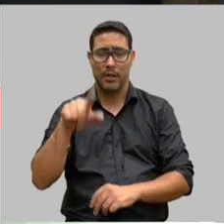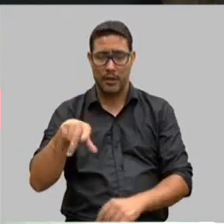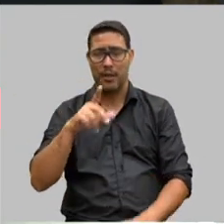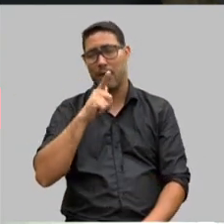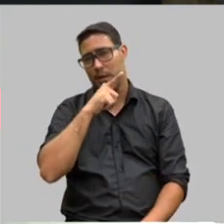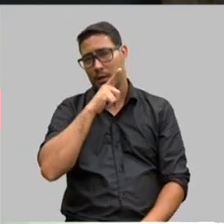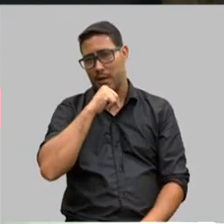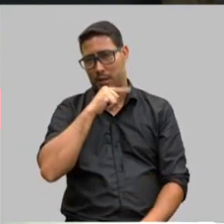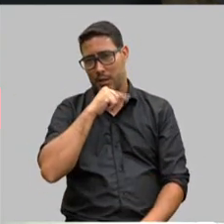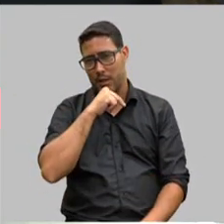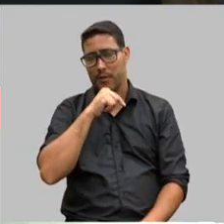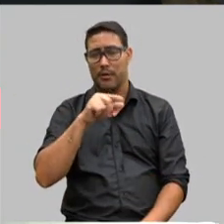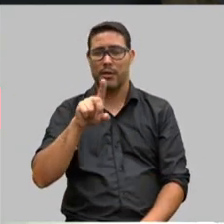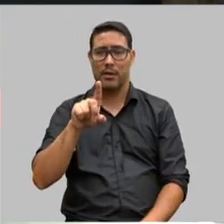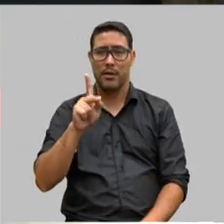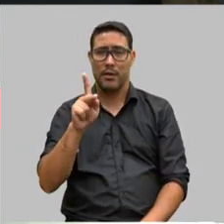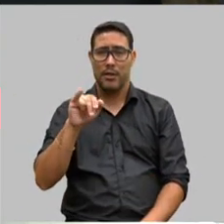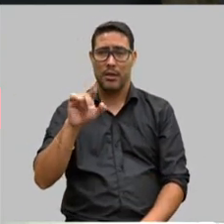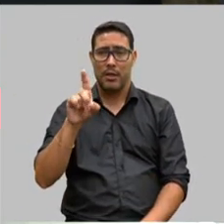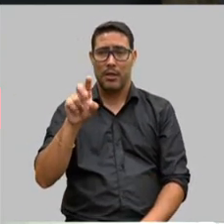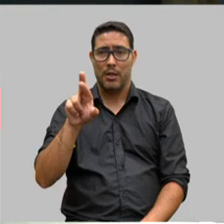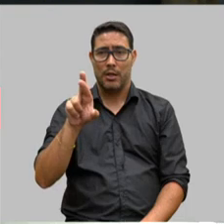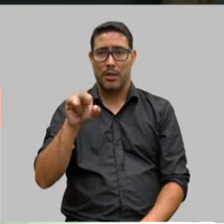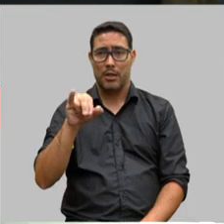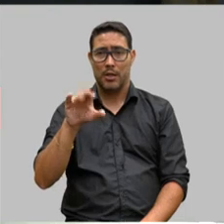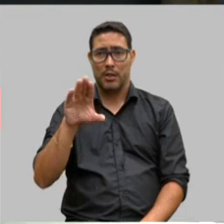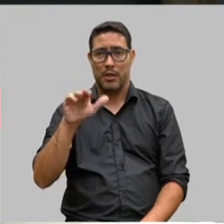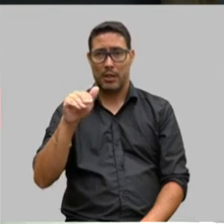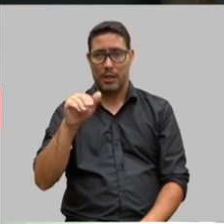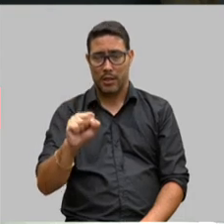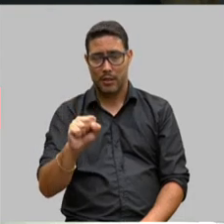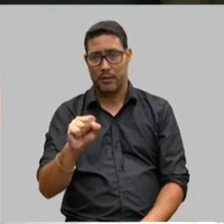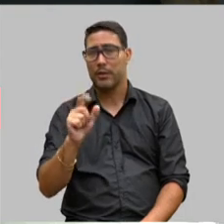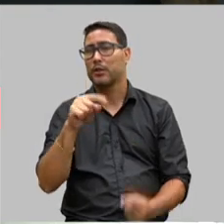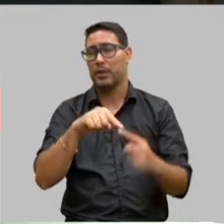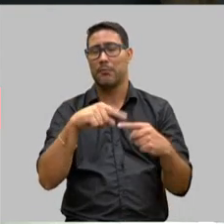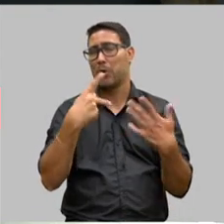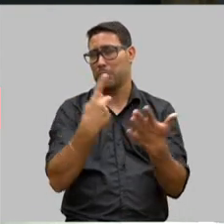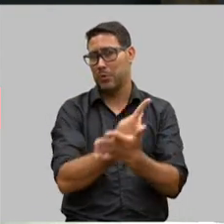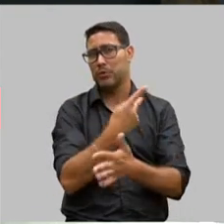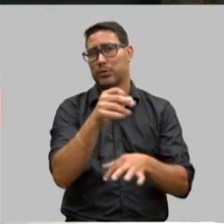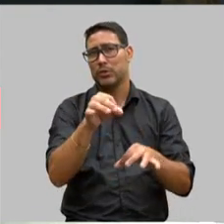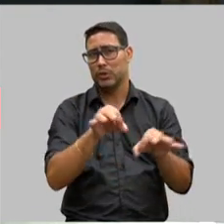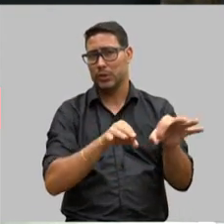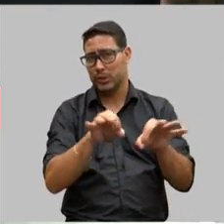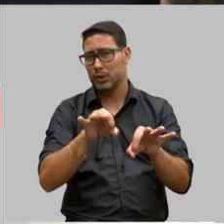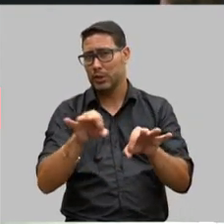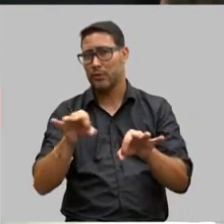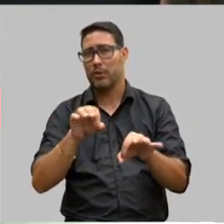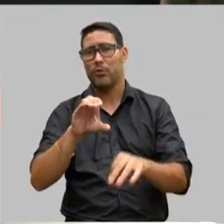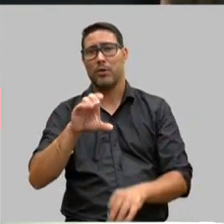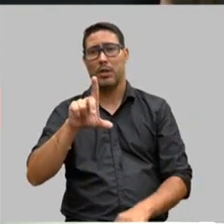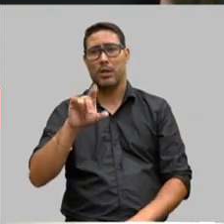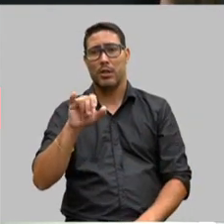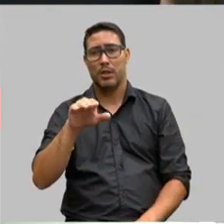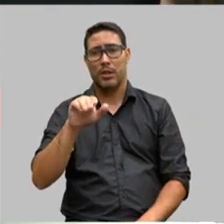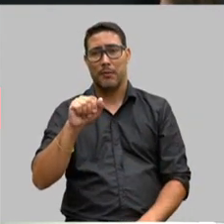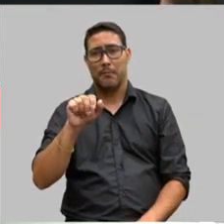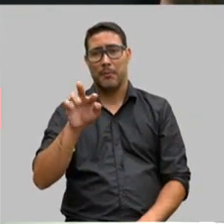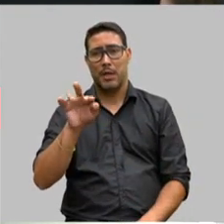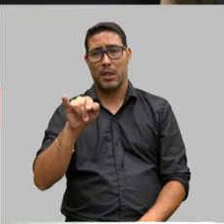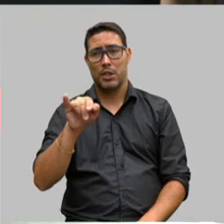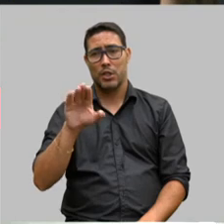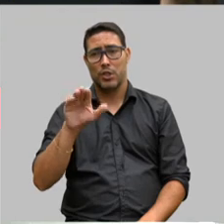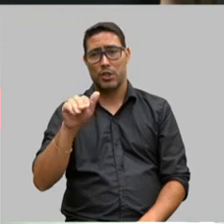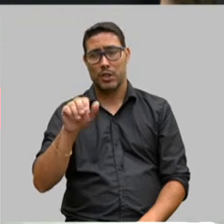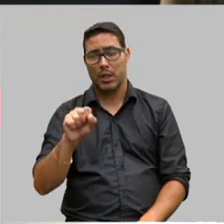Marília o plano de segurança hídrica, o plano de ação, o PLAC, né? O plano de ação climática, mas também o